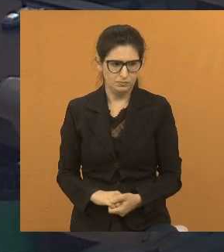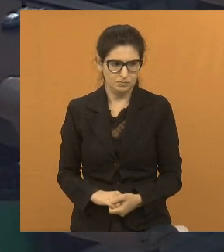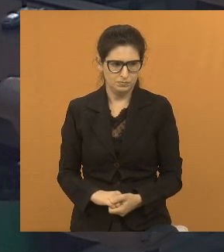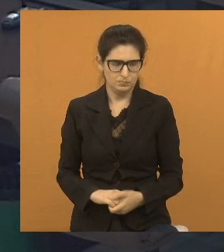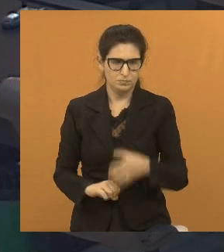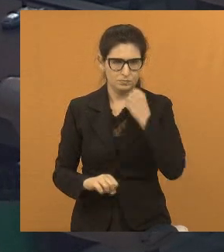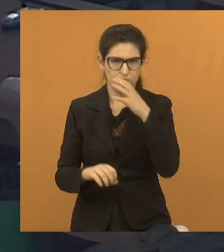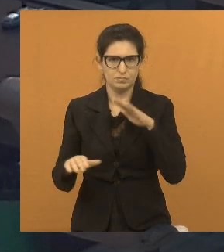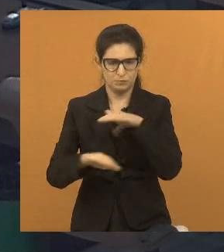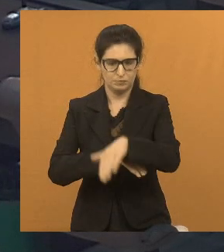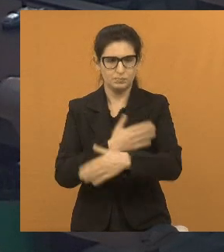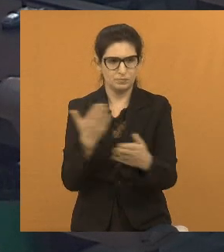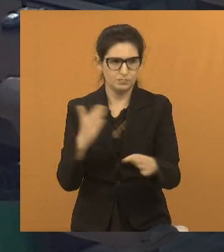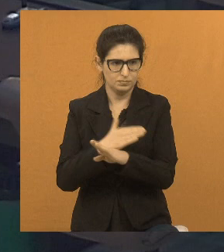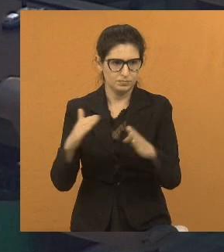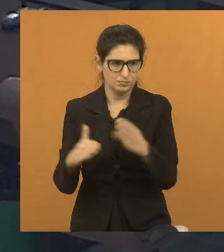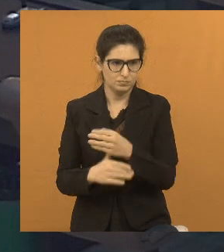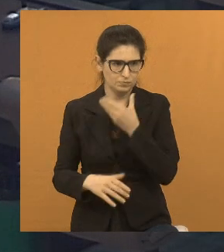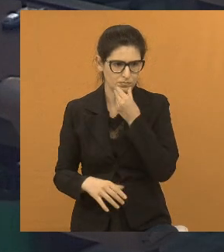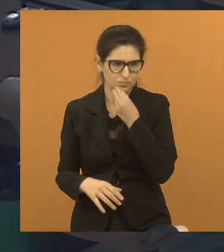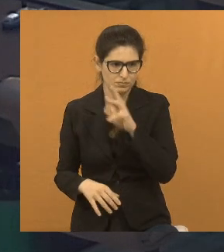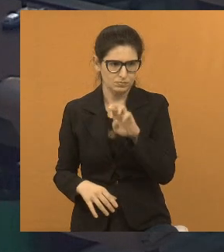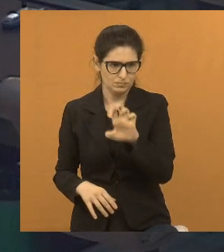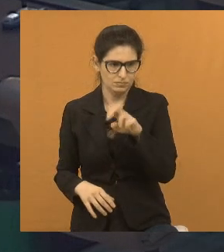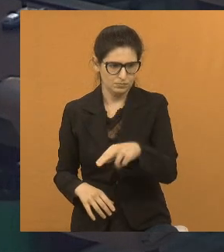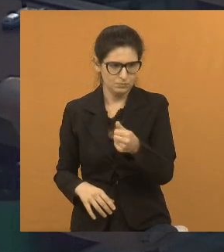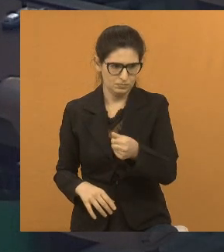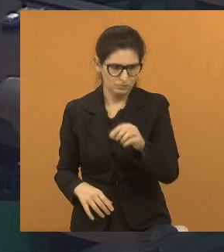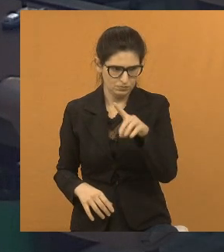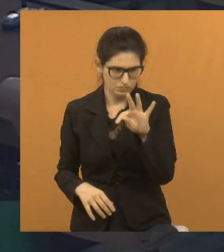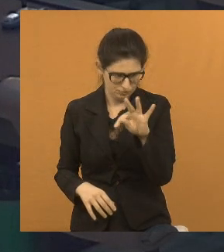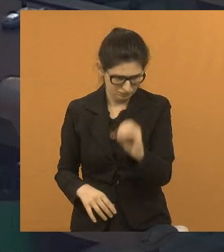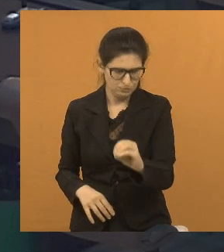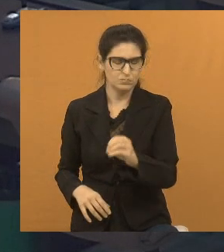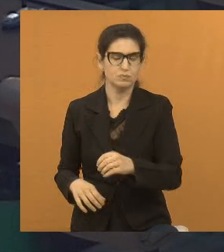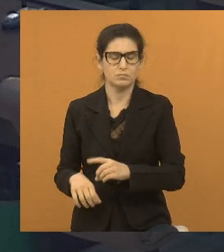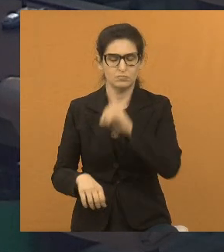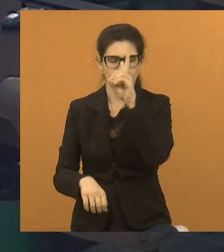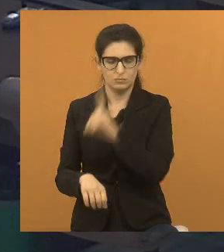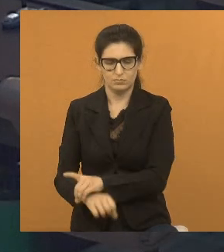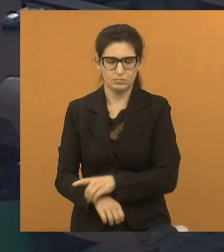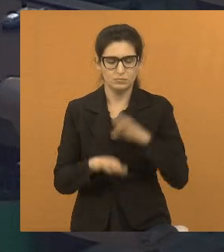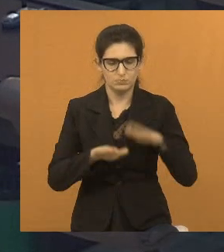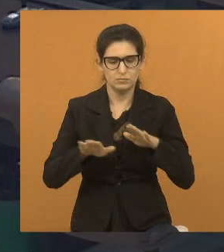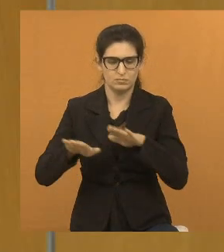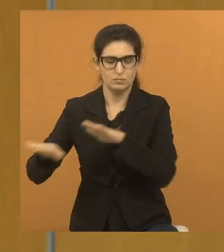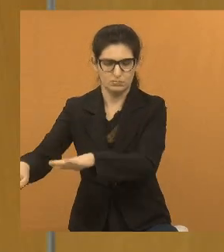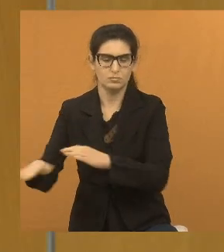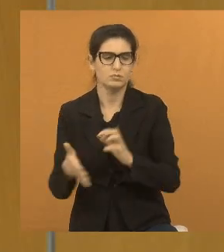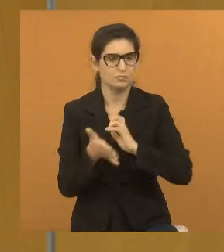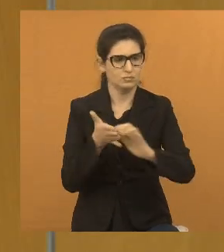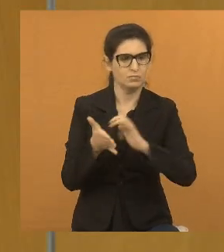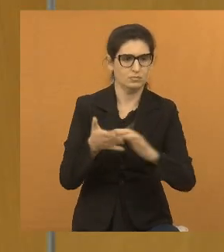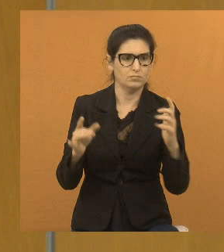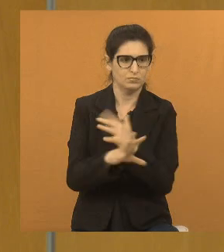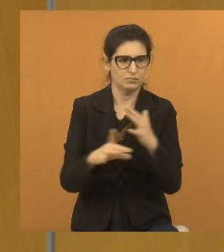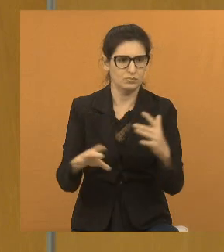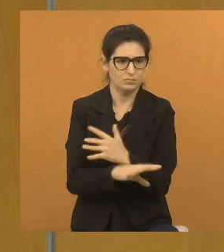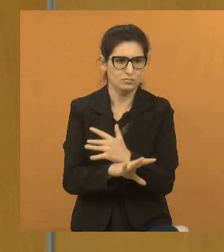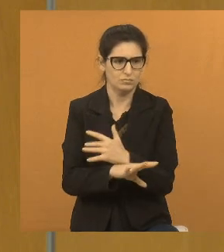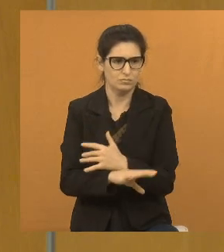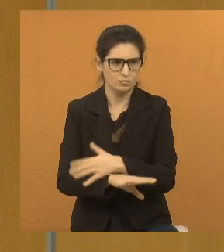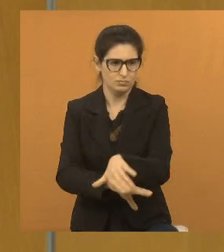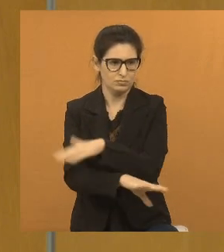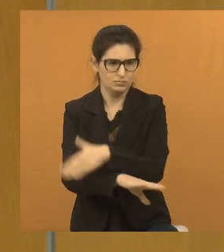Boa noite a todos. Eu sou Renato Tanaka, diretor de trânsito aqui da Secretaria de Mobilidade Urbana. Eu pediria que só repetisse, por